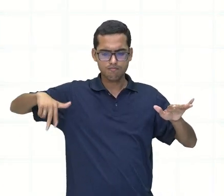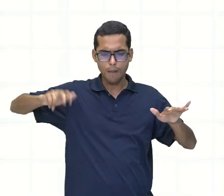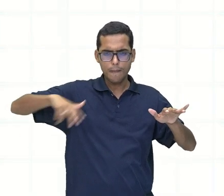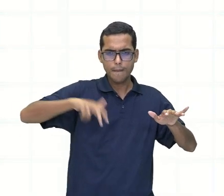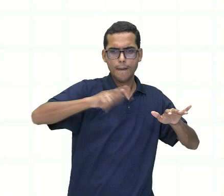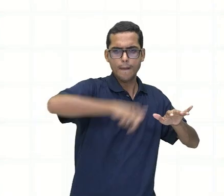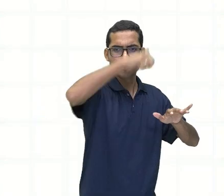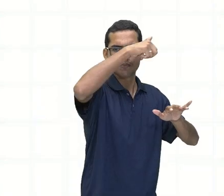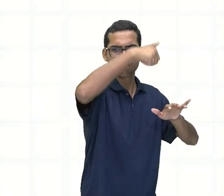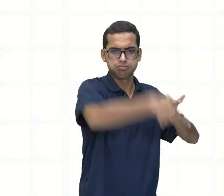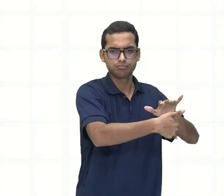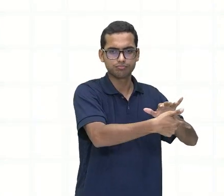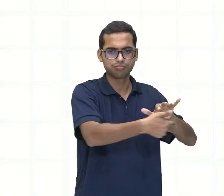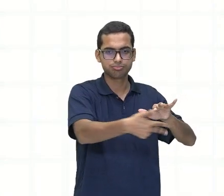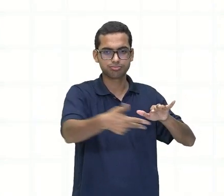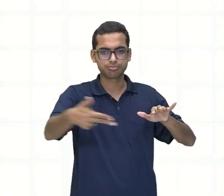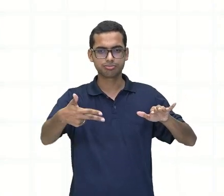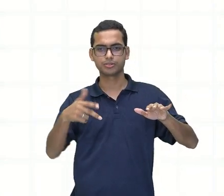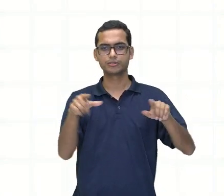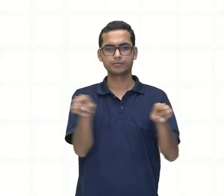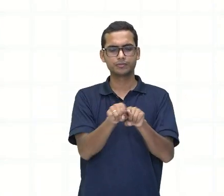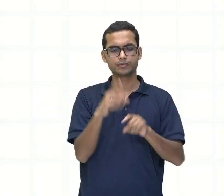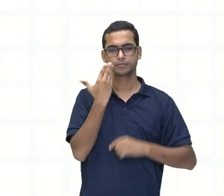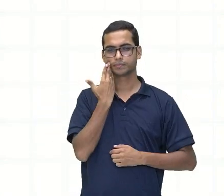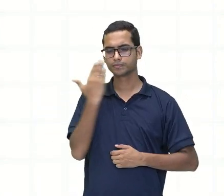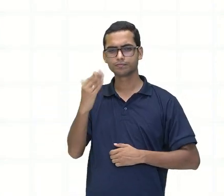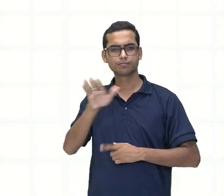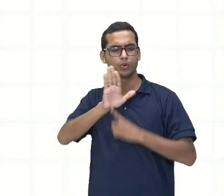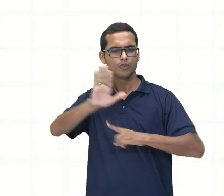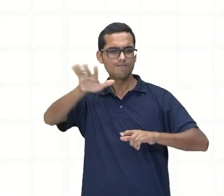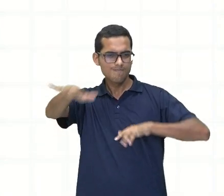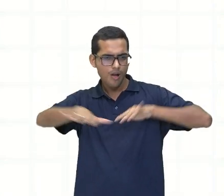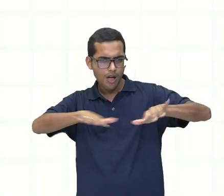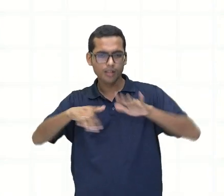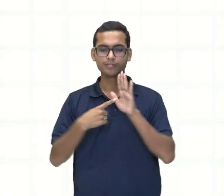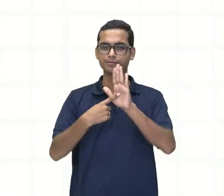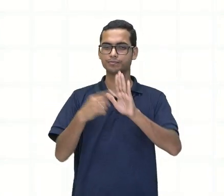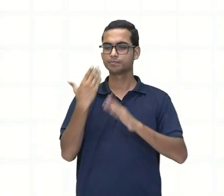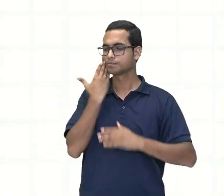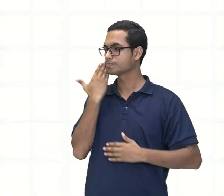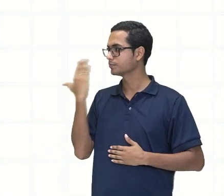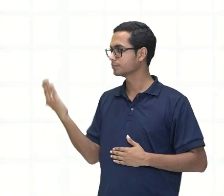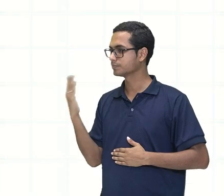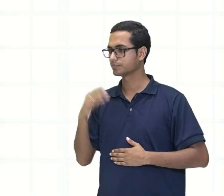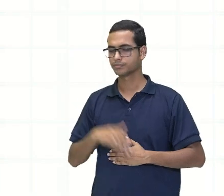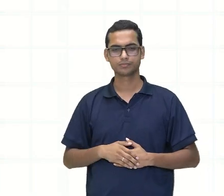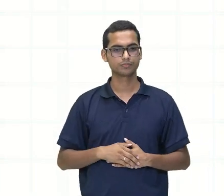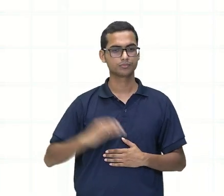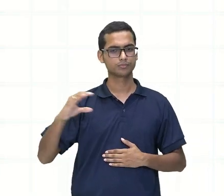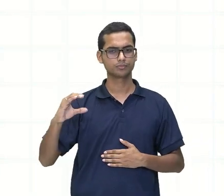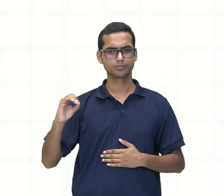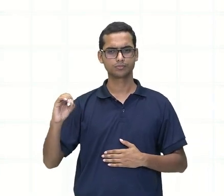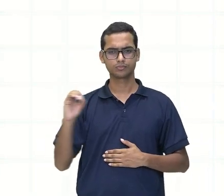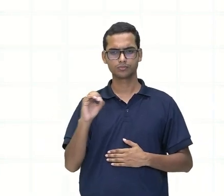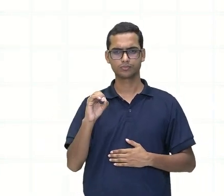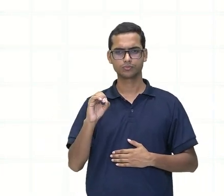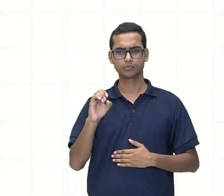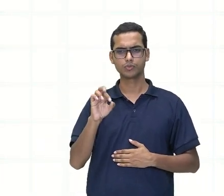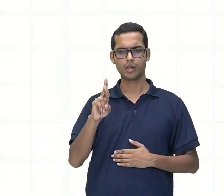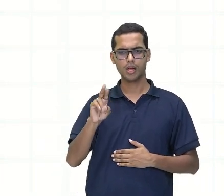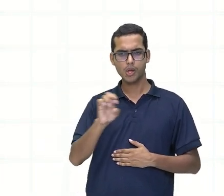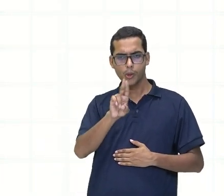essa função de exprimir uma ação, né, de um movimento. E aqui, correu, no caso, é o nosso verbo